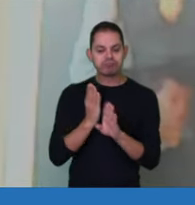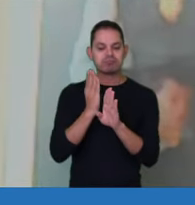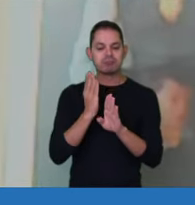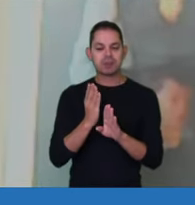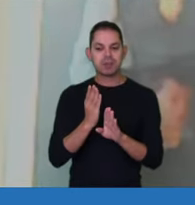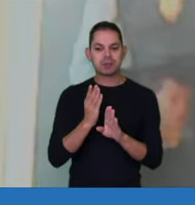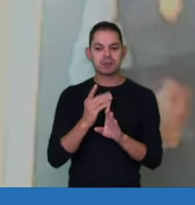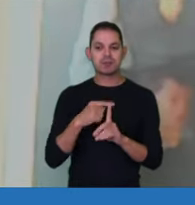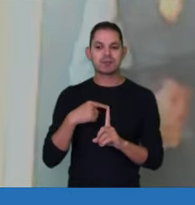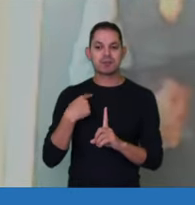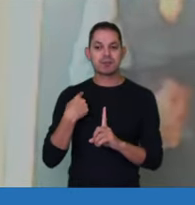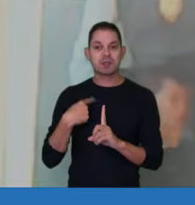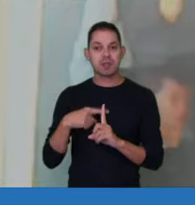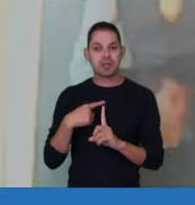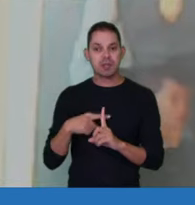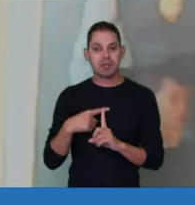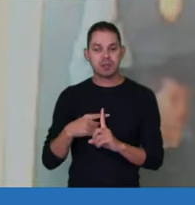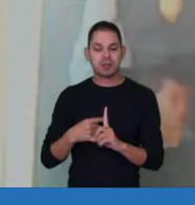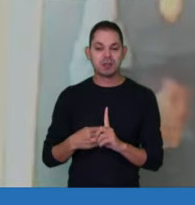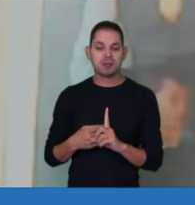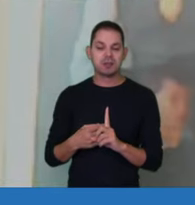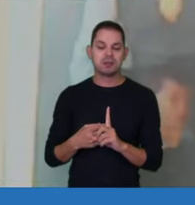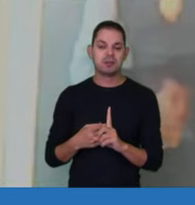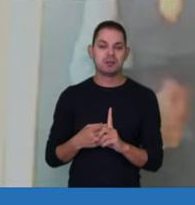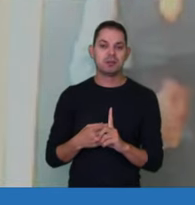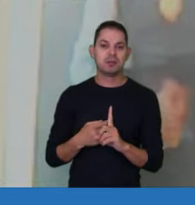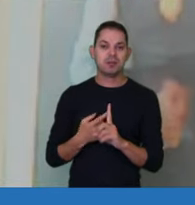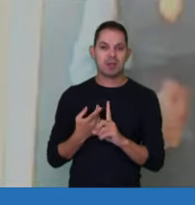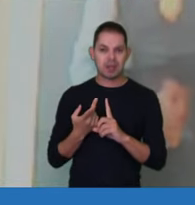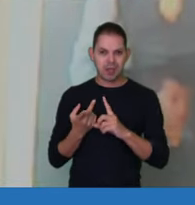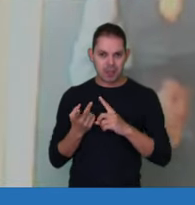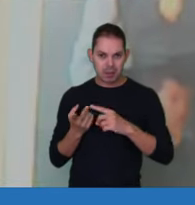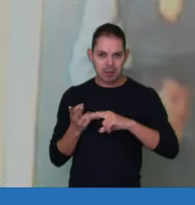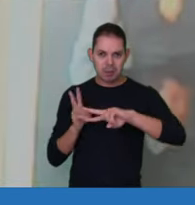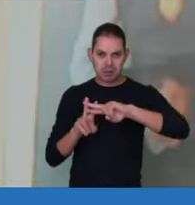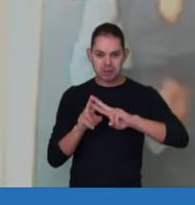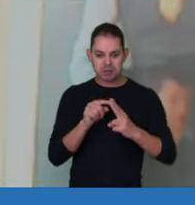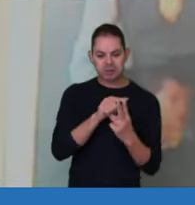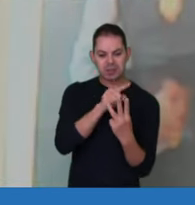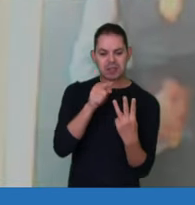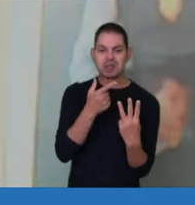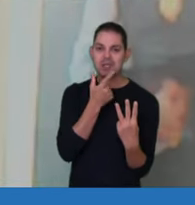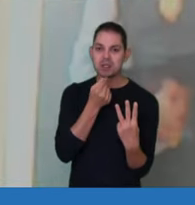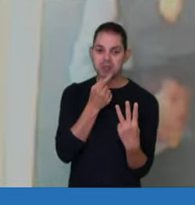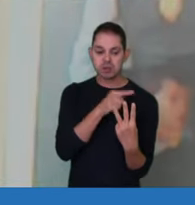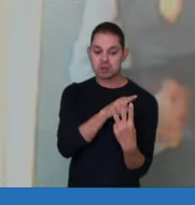o que a gente mostrou com a prisão dos três mandantes é que